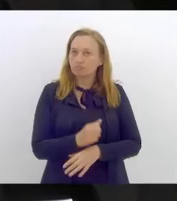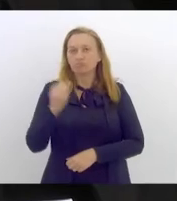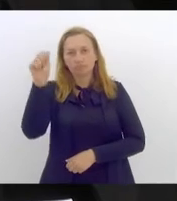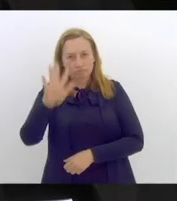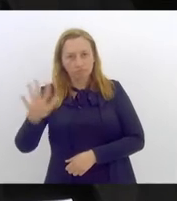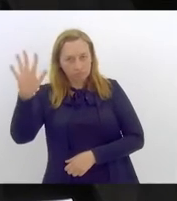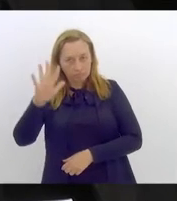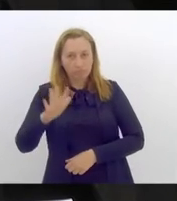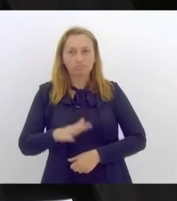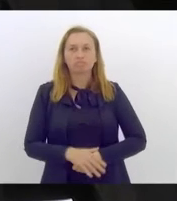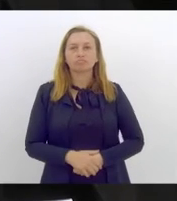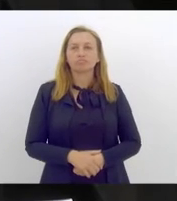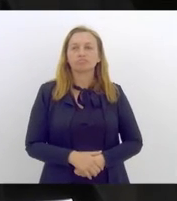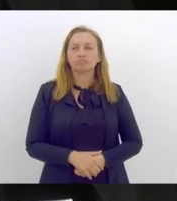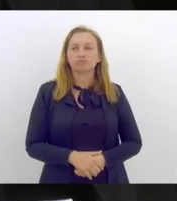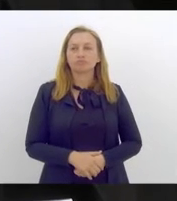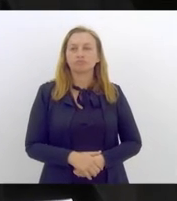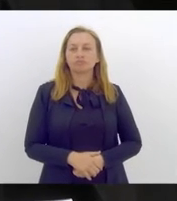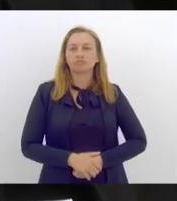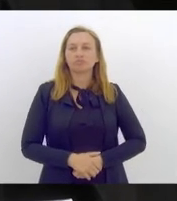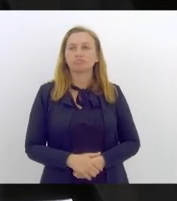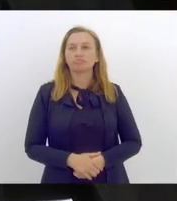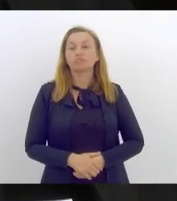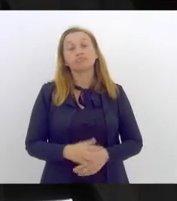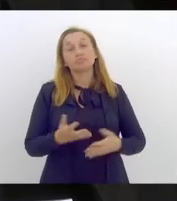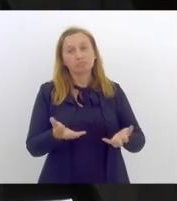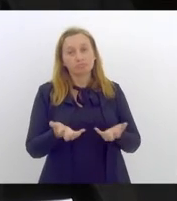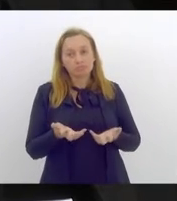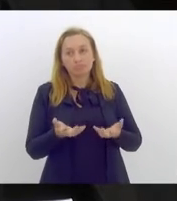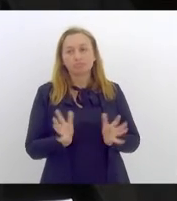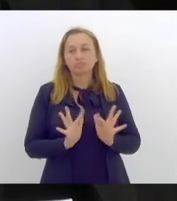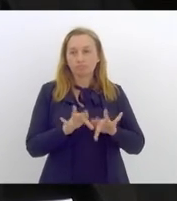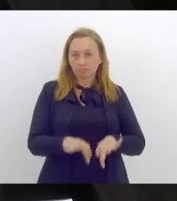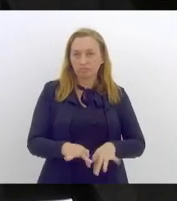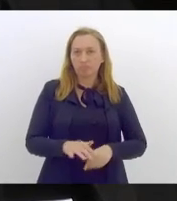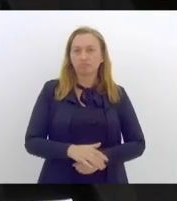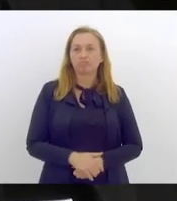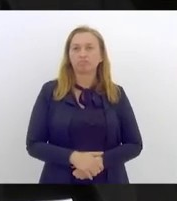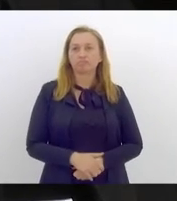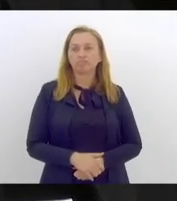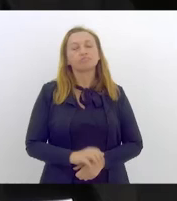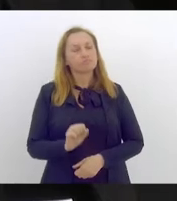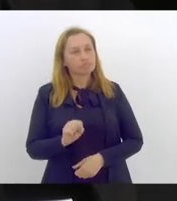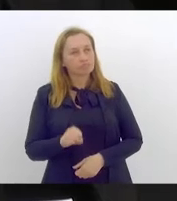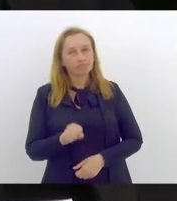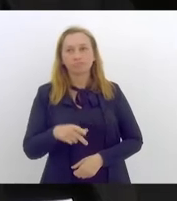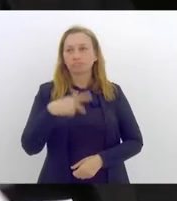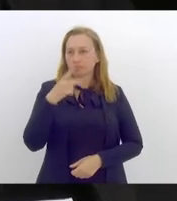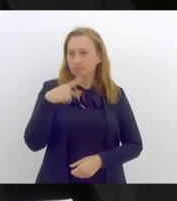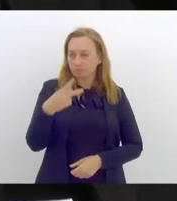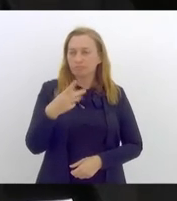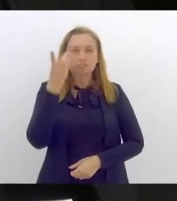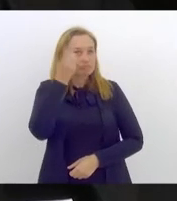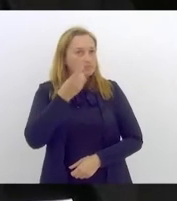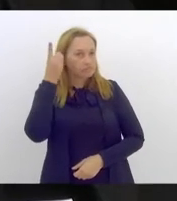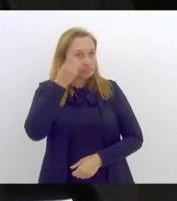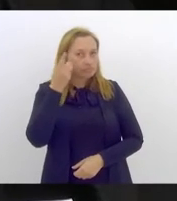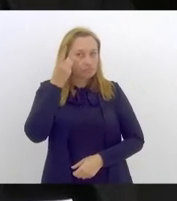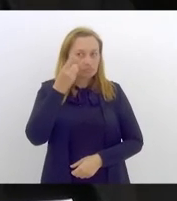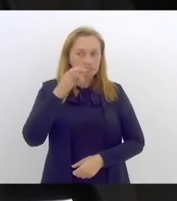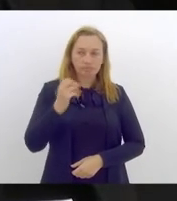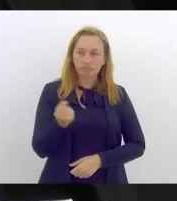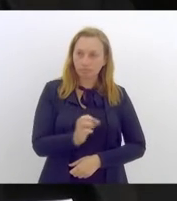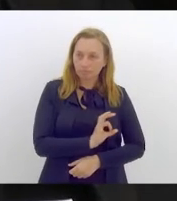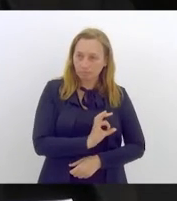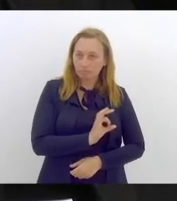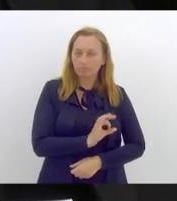geral, afeta a cidadania. Mas eu quero, para concluir, aí sim, me debruçar, deputada Marta Rocha,